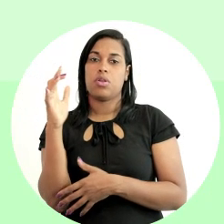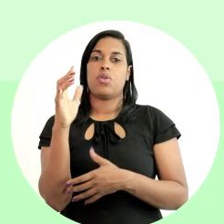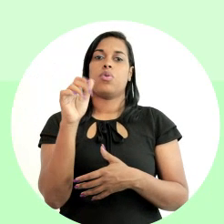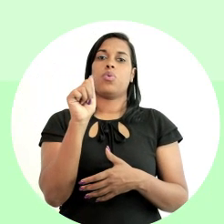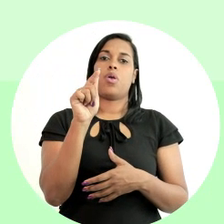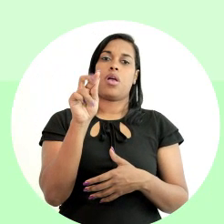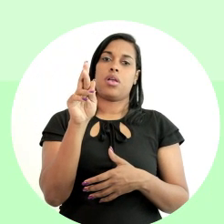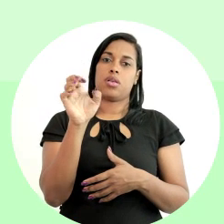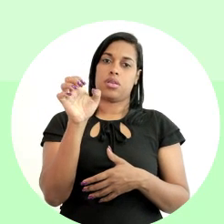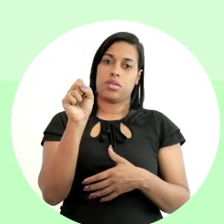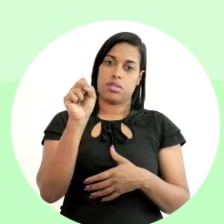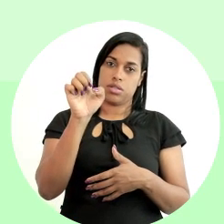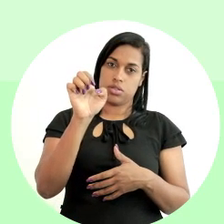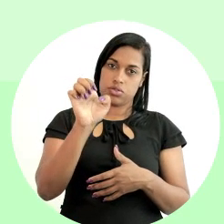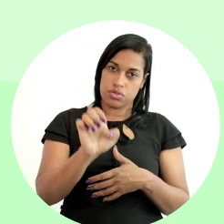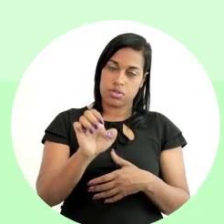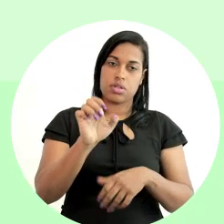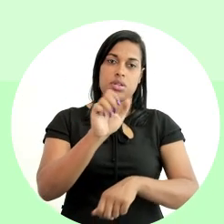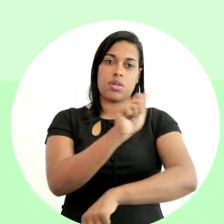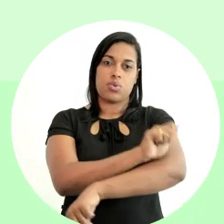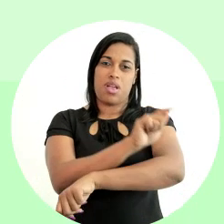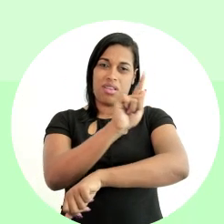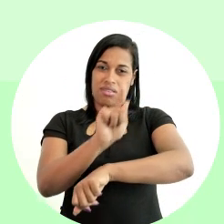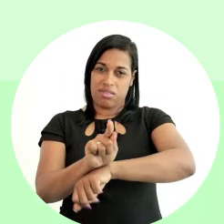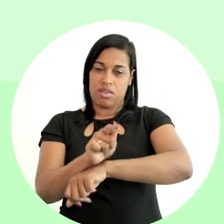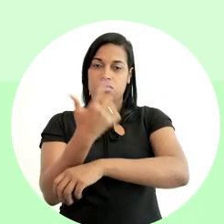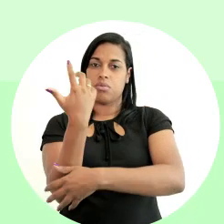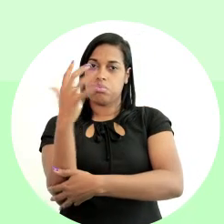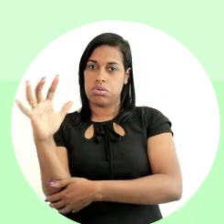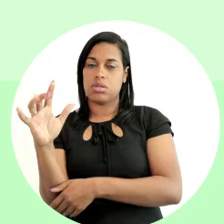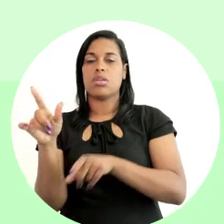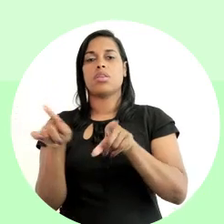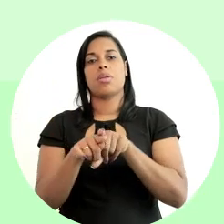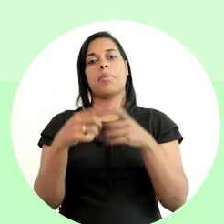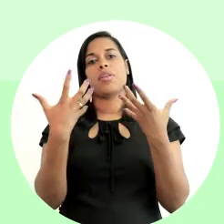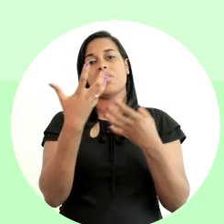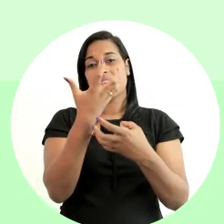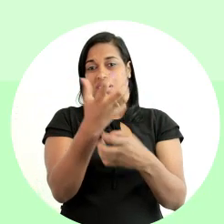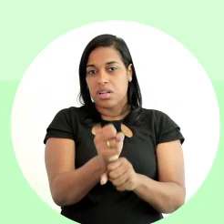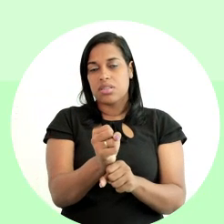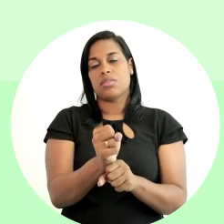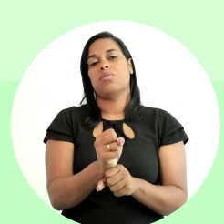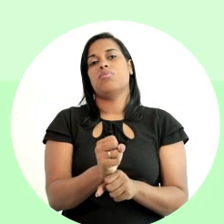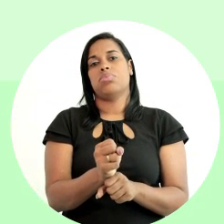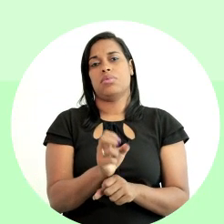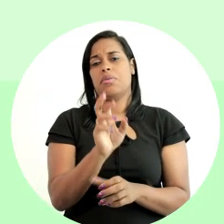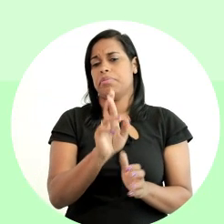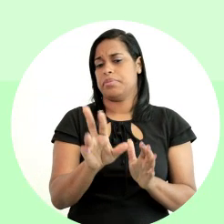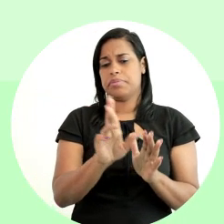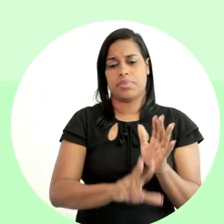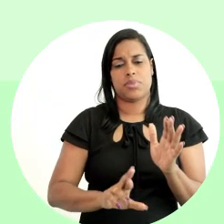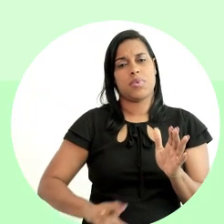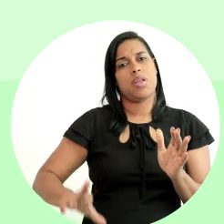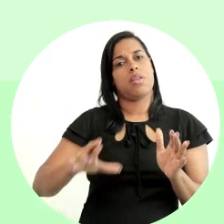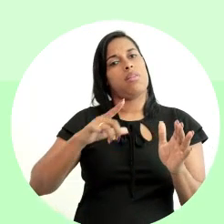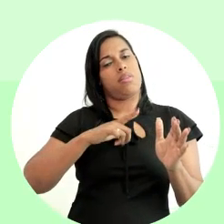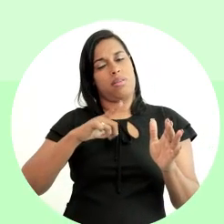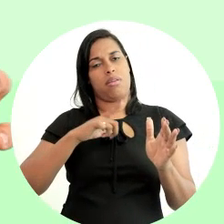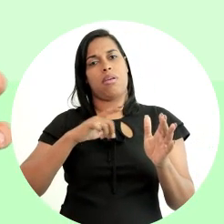no agreste e no sertão. Em todas as zonas, em todas as áreas do nosso estado,